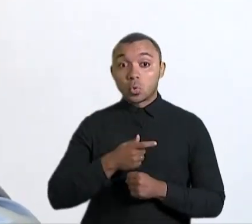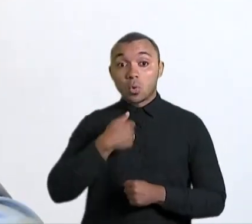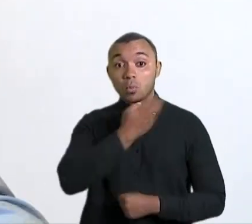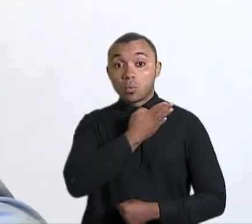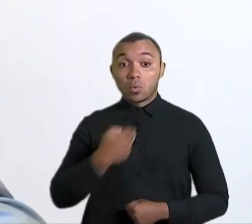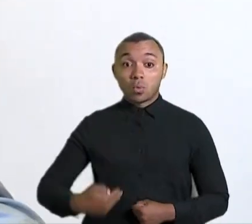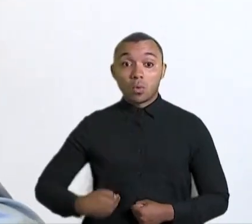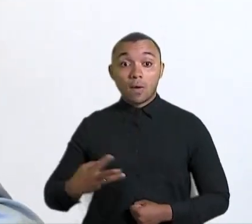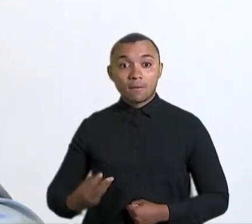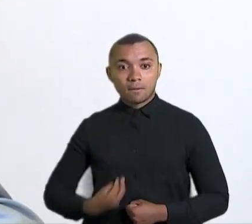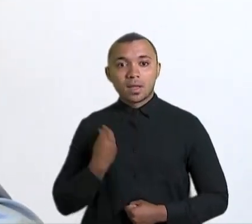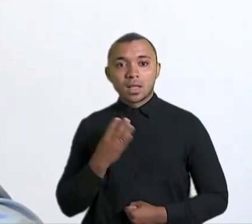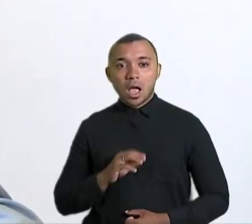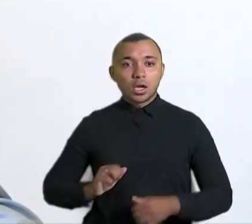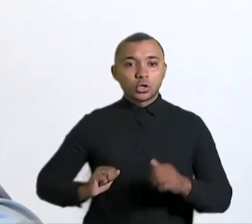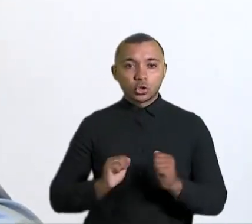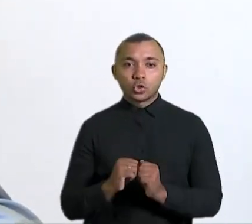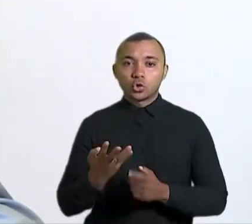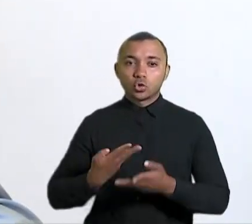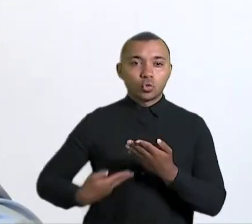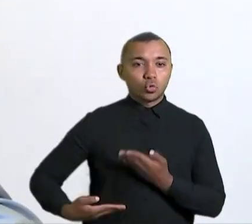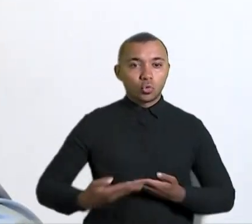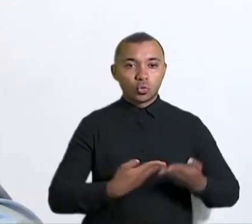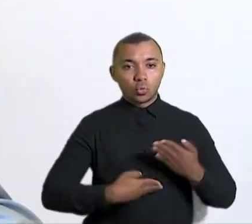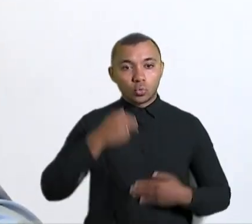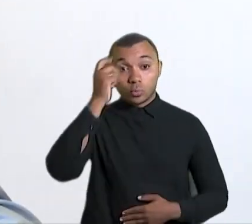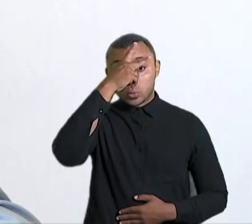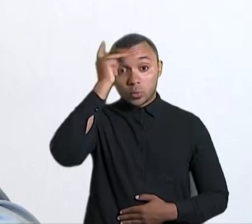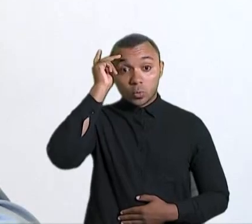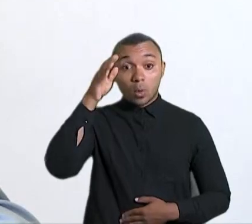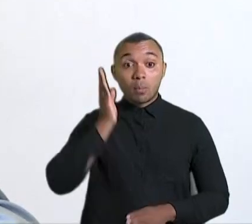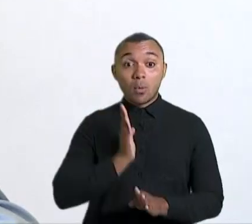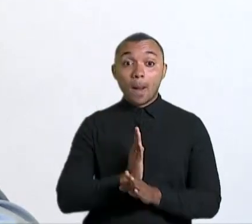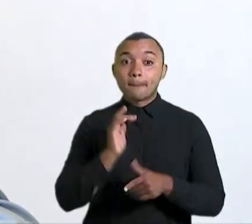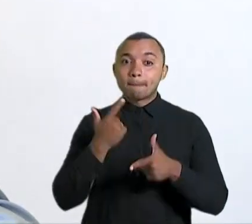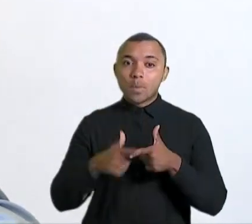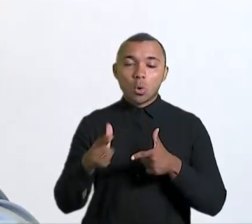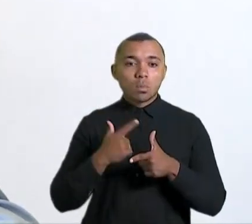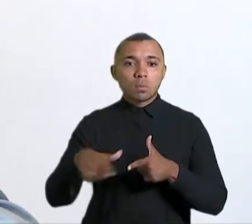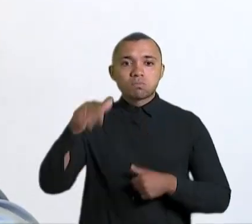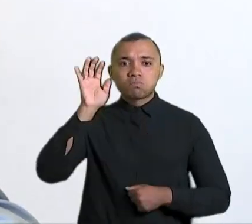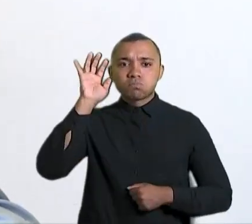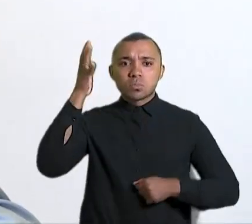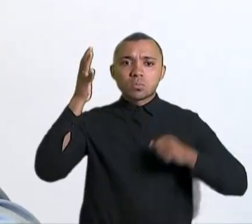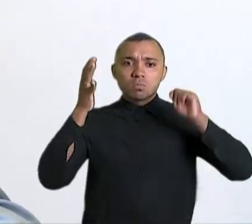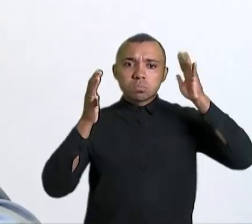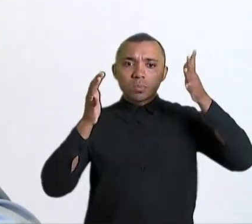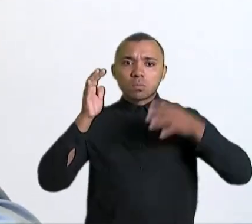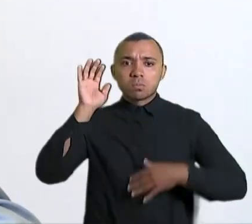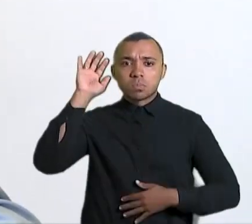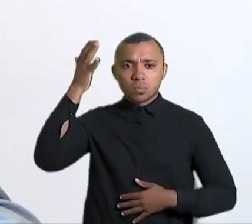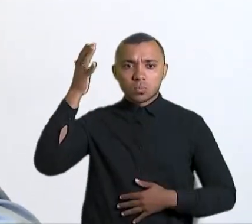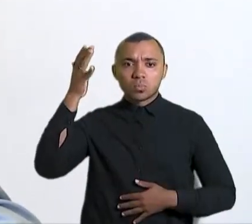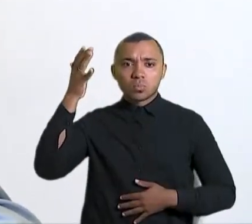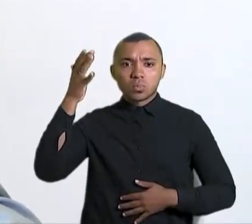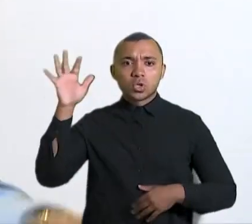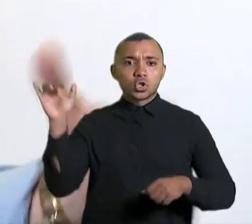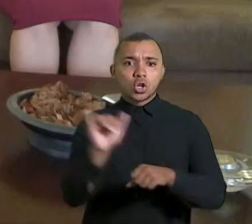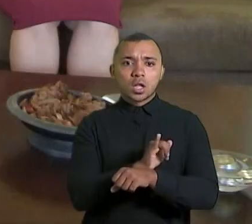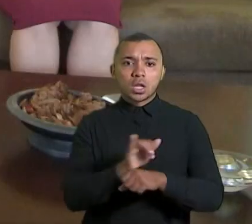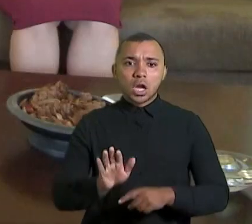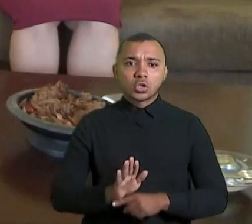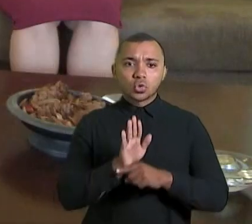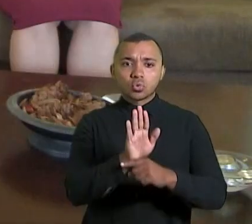estarem juntos com a comunidade, né, para que os problemas sejam solucionados e encontrado as melhores condições, tanto